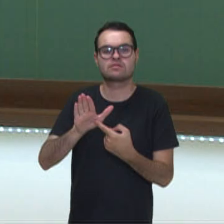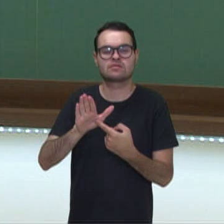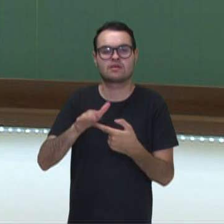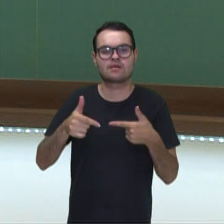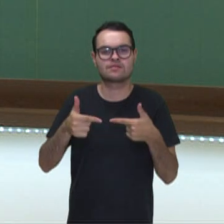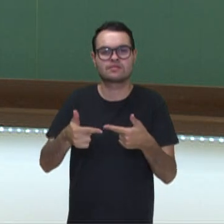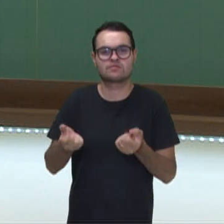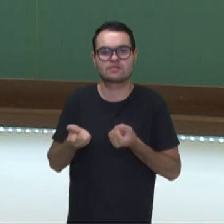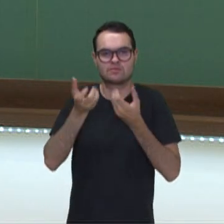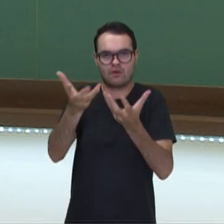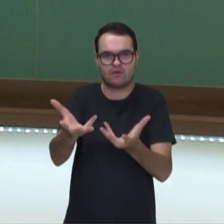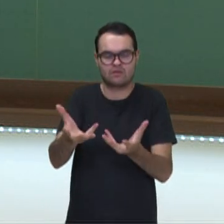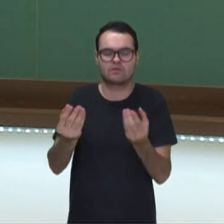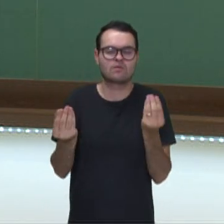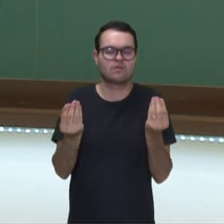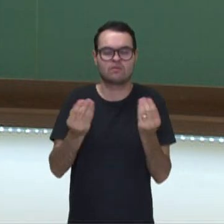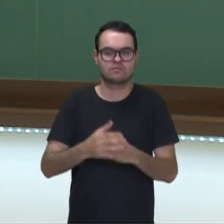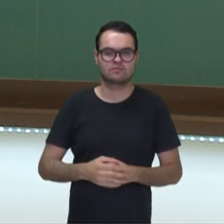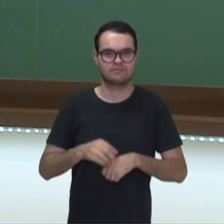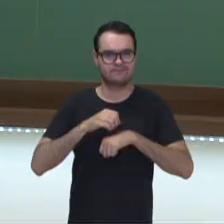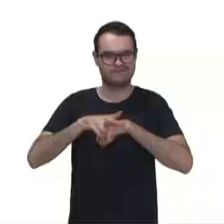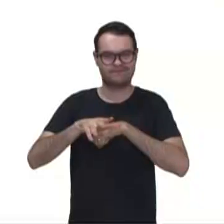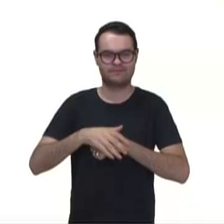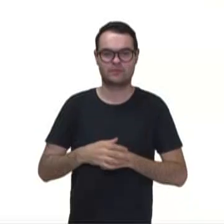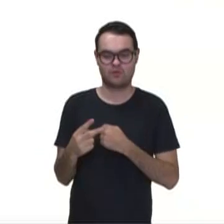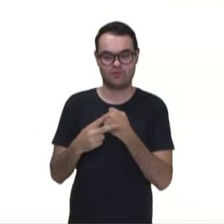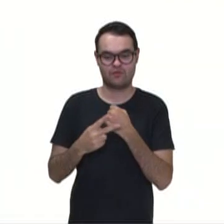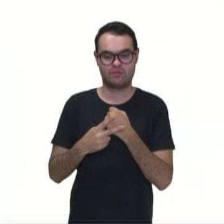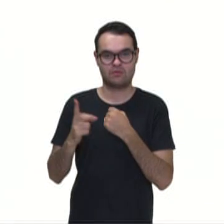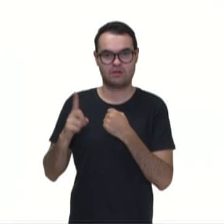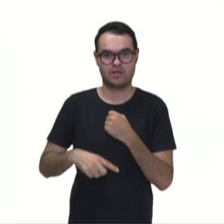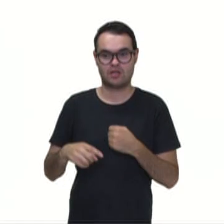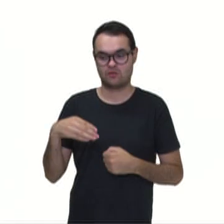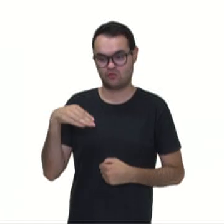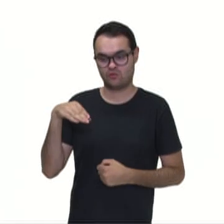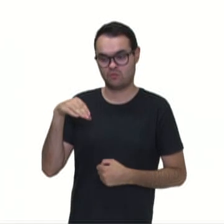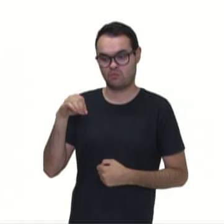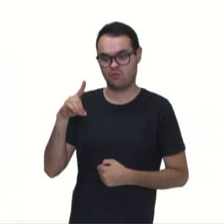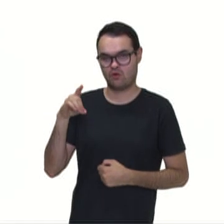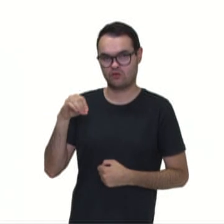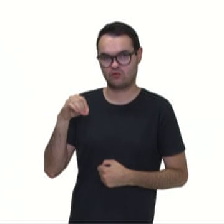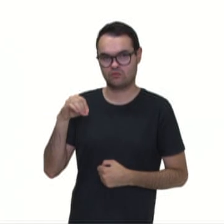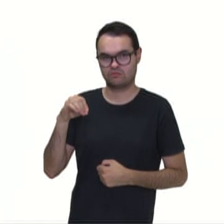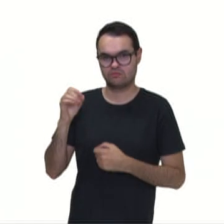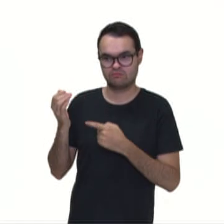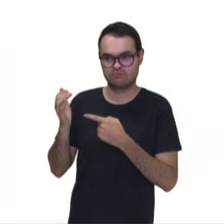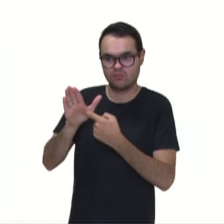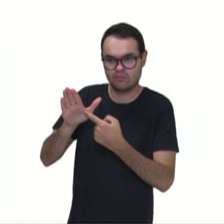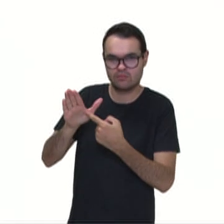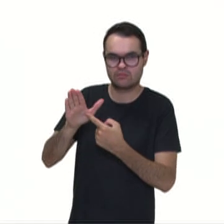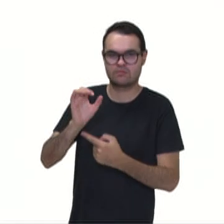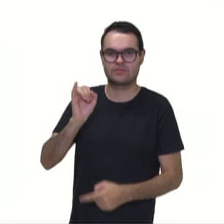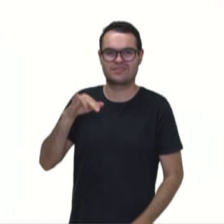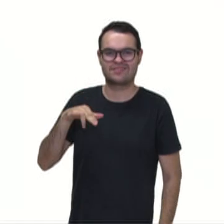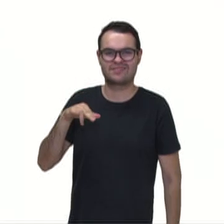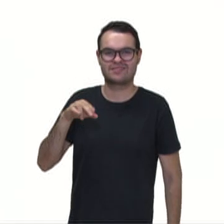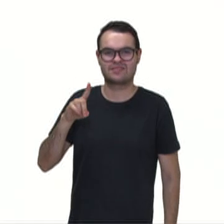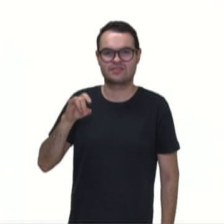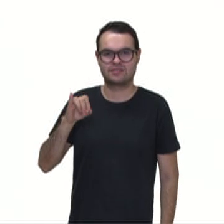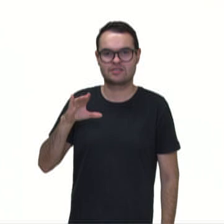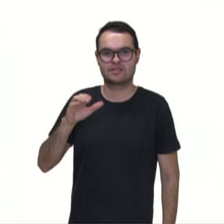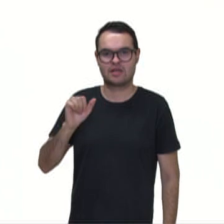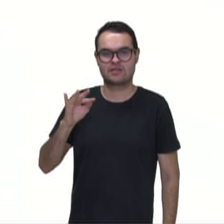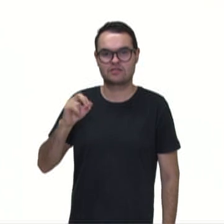é expressa? Observem, né, os verbos estão no modo indicativo e indicam o fato acontecido, que o